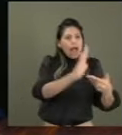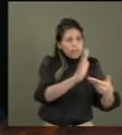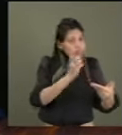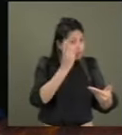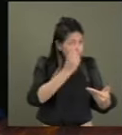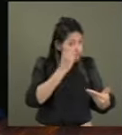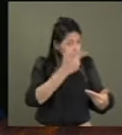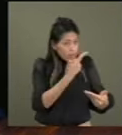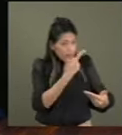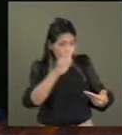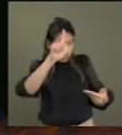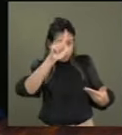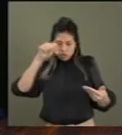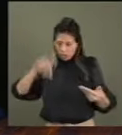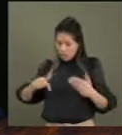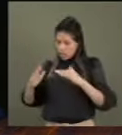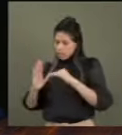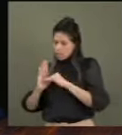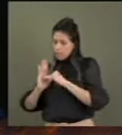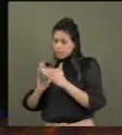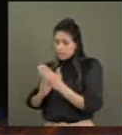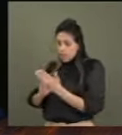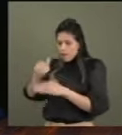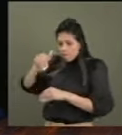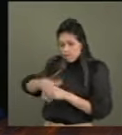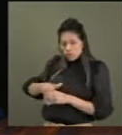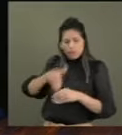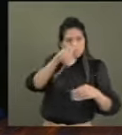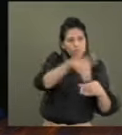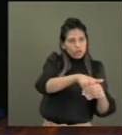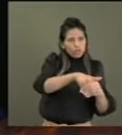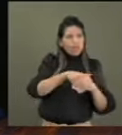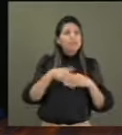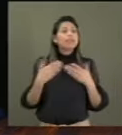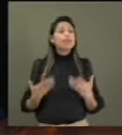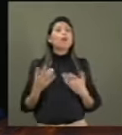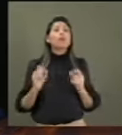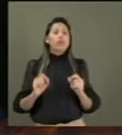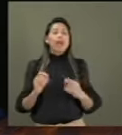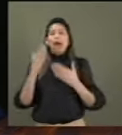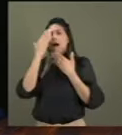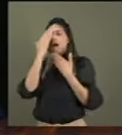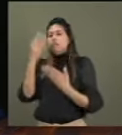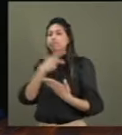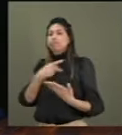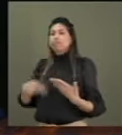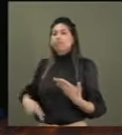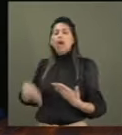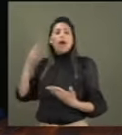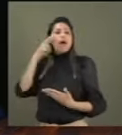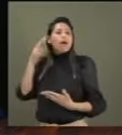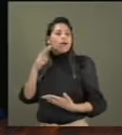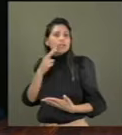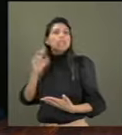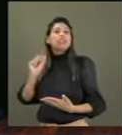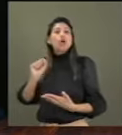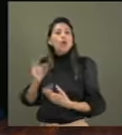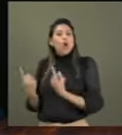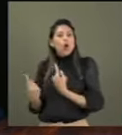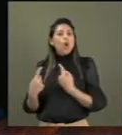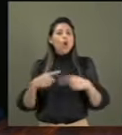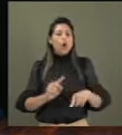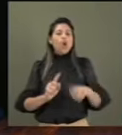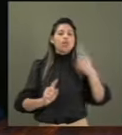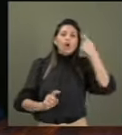tarde. Agradeço ao presidente Rodrigo Pacheco, que é um constante parceiro na luta contra o racismo e discriminação,